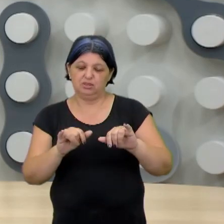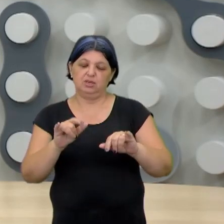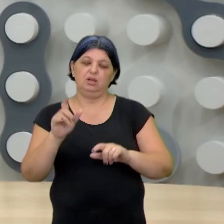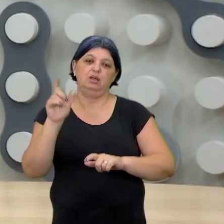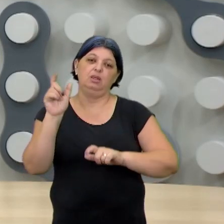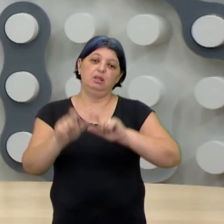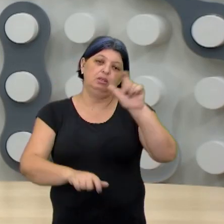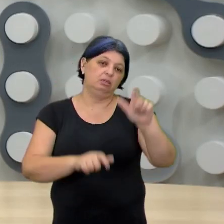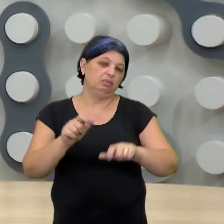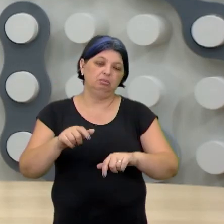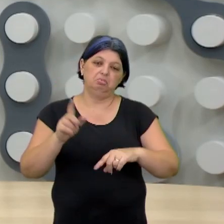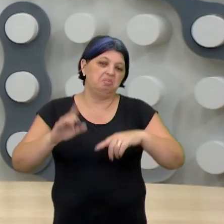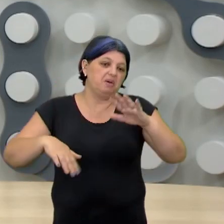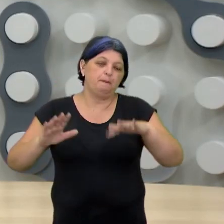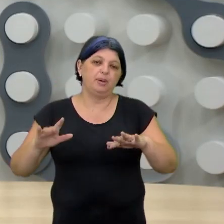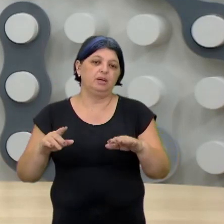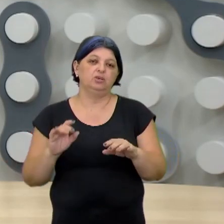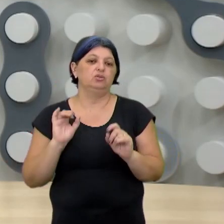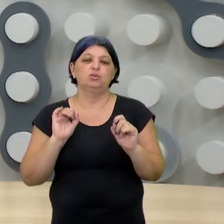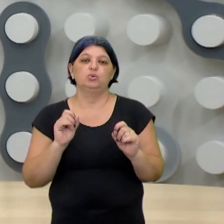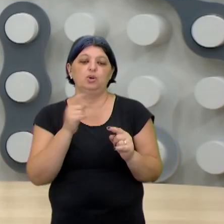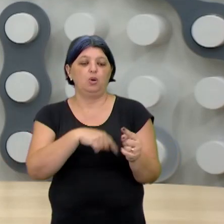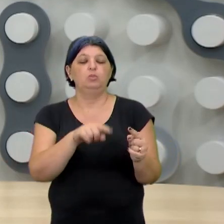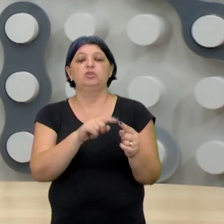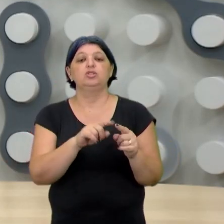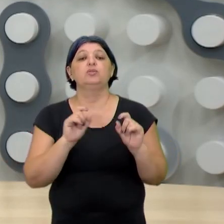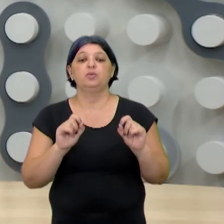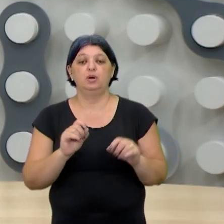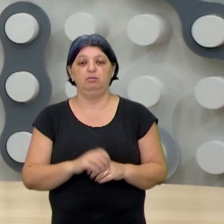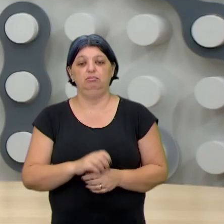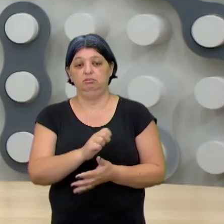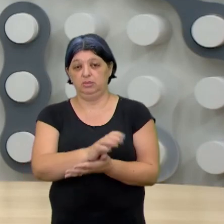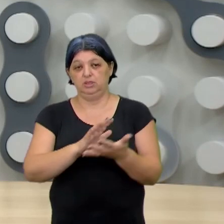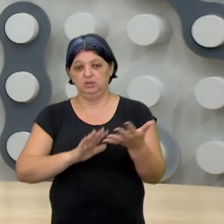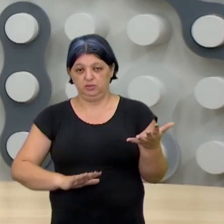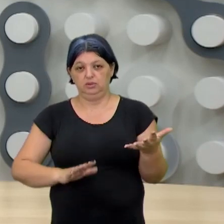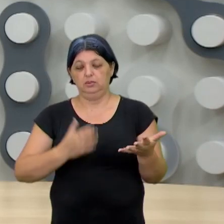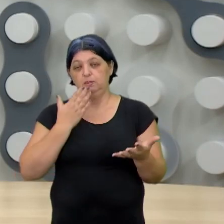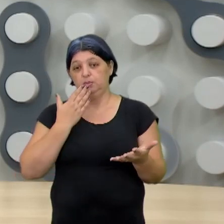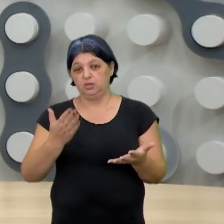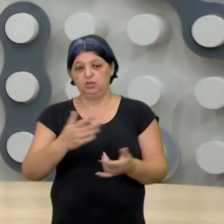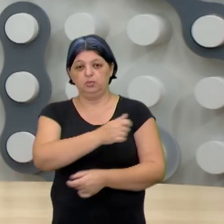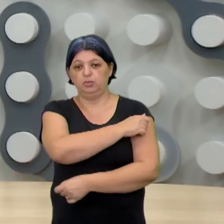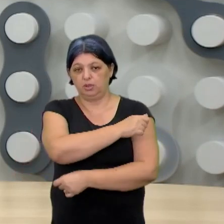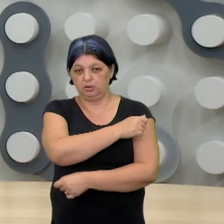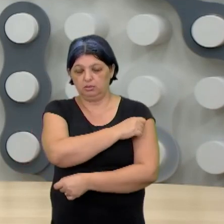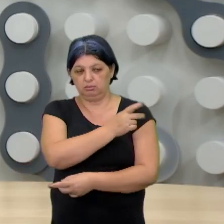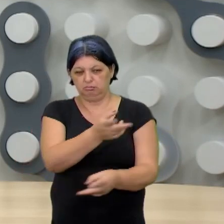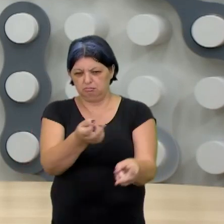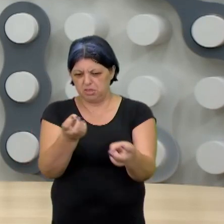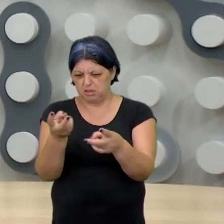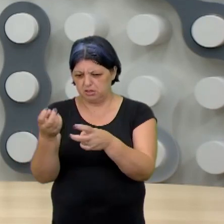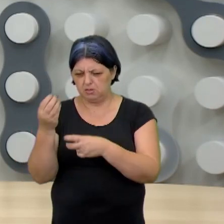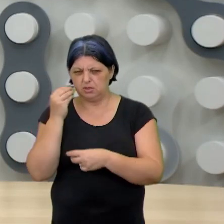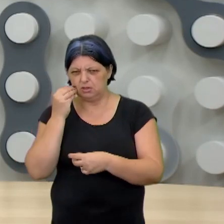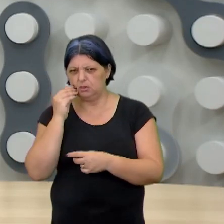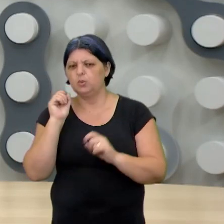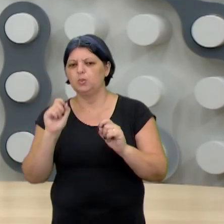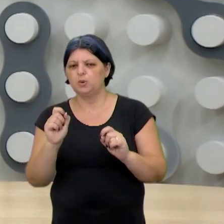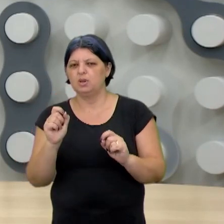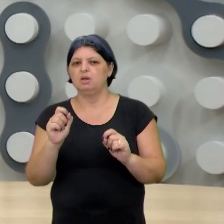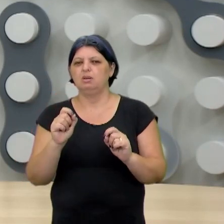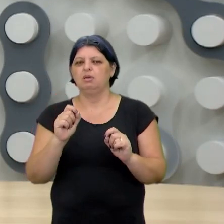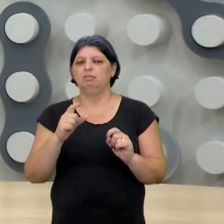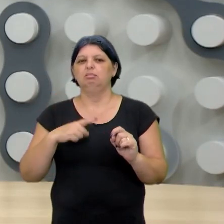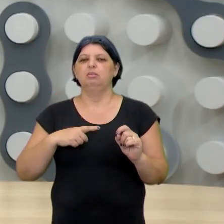é isso que o estudante vai começar a perceber, as atividades que a gente vai fazer é sempre pedindo para que o estudante tente perceber qual é a tendência ideológica